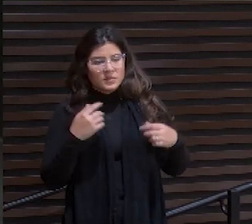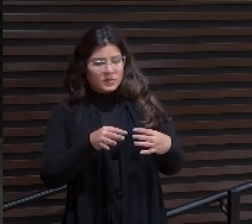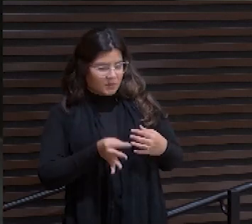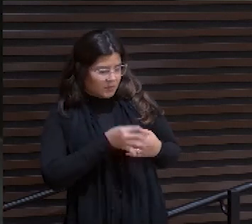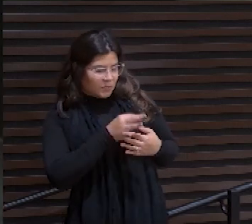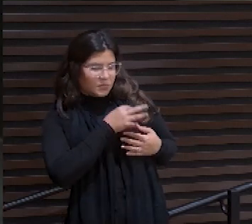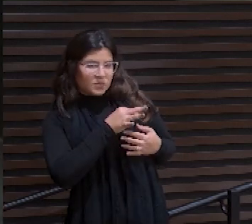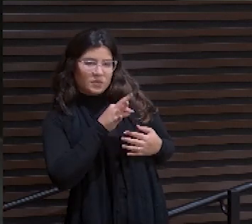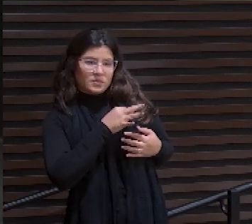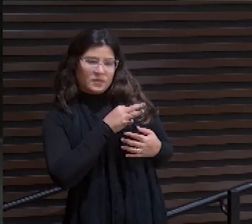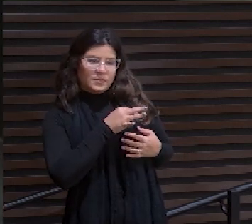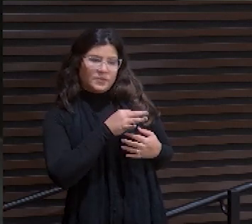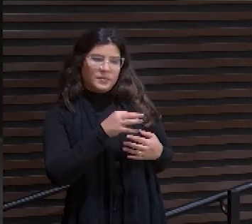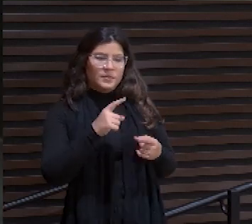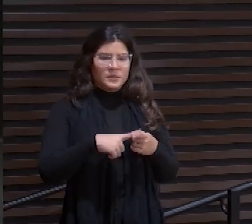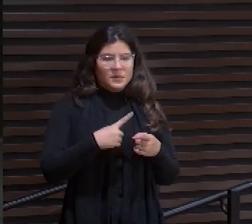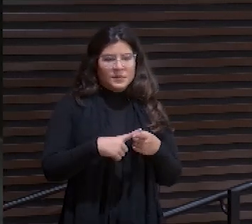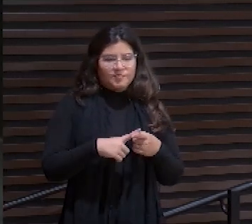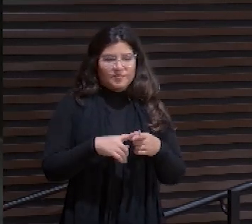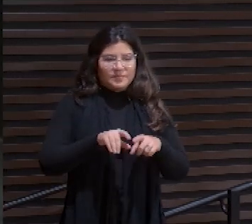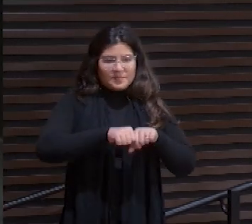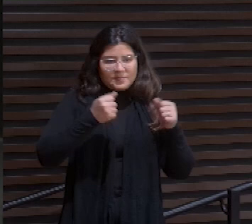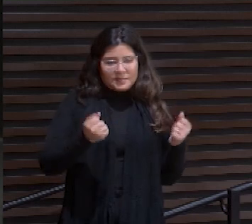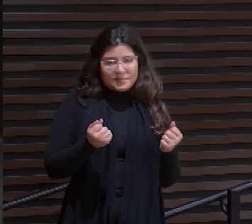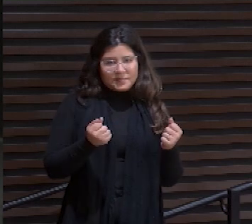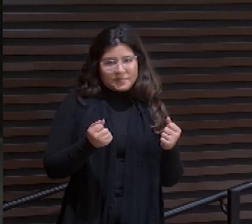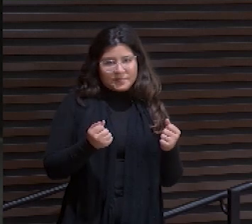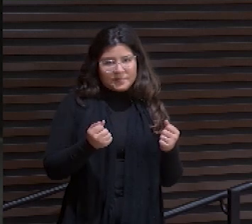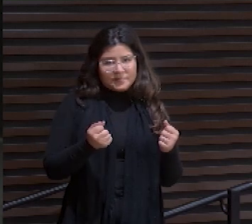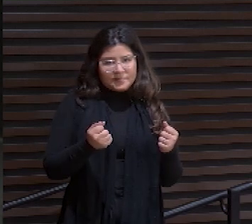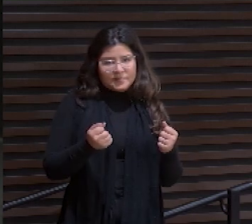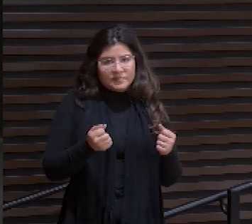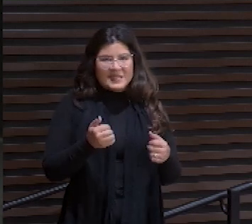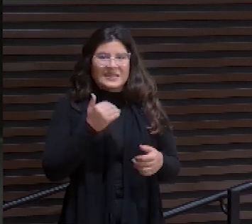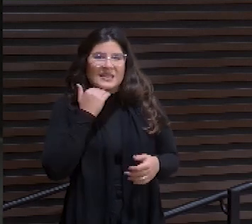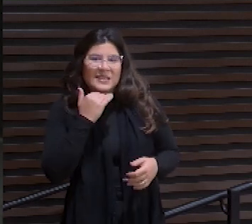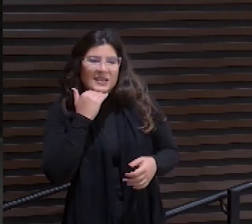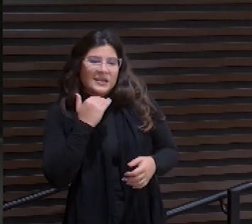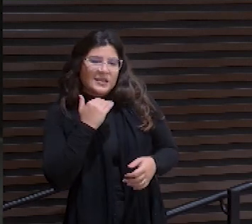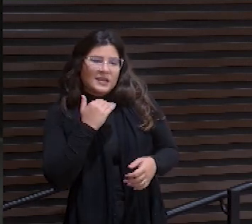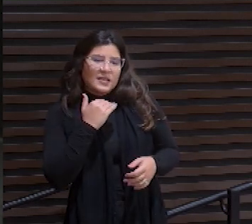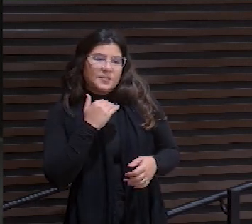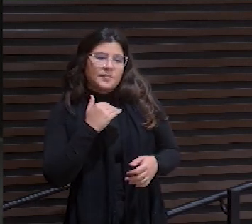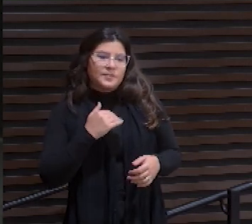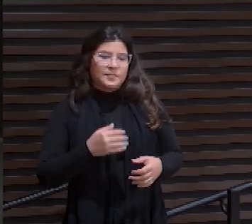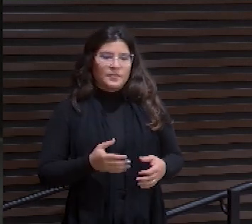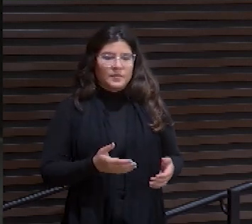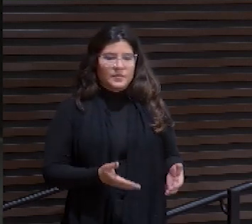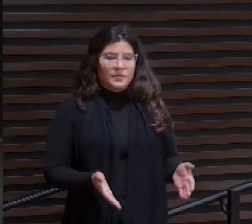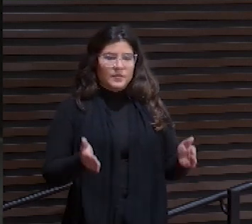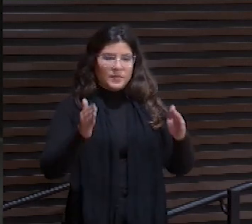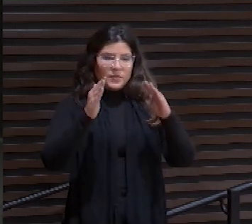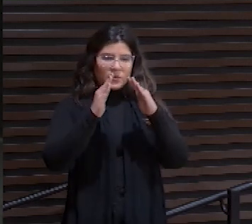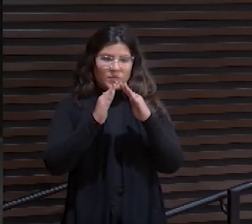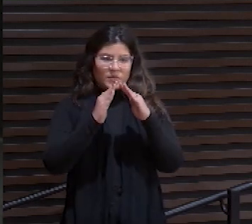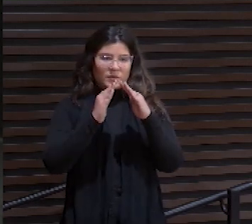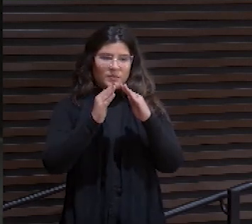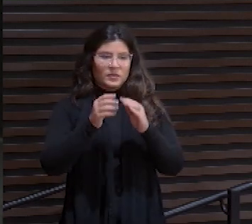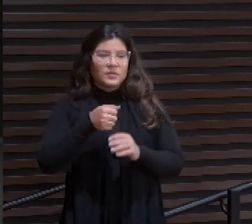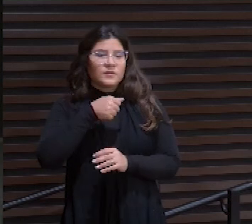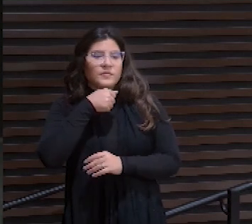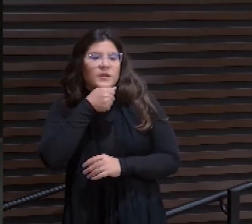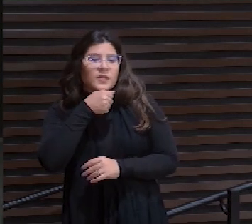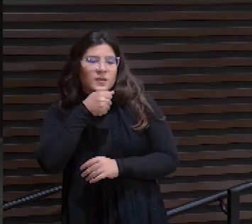e o remendo da nova não se ajustará à velha. E ninguém põe vinho novo em odres velhos, pois o vinho